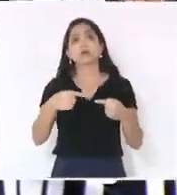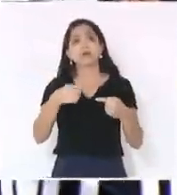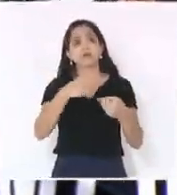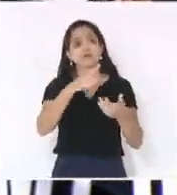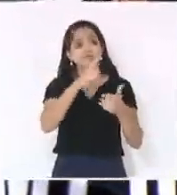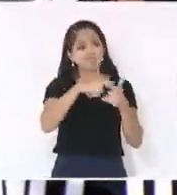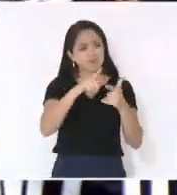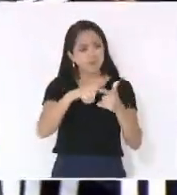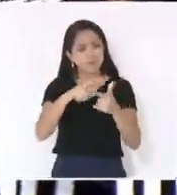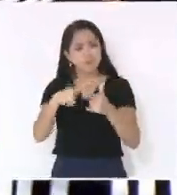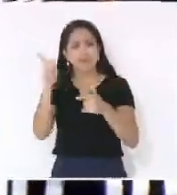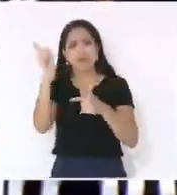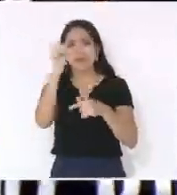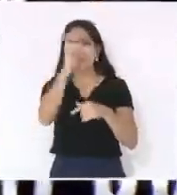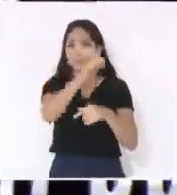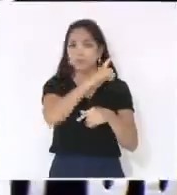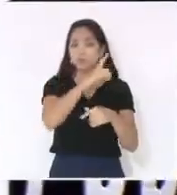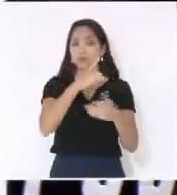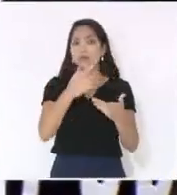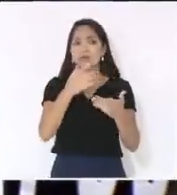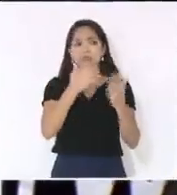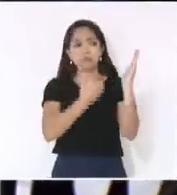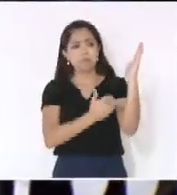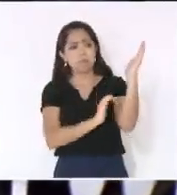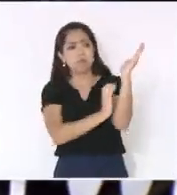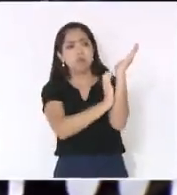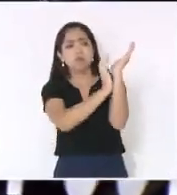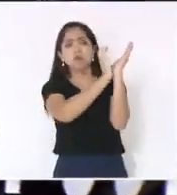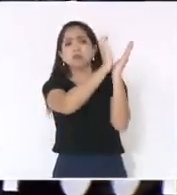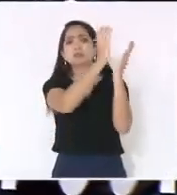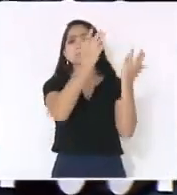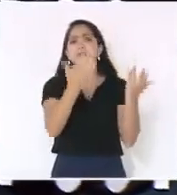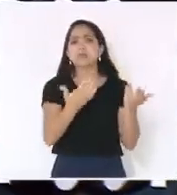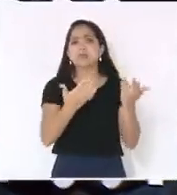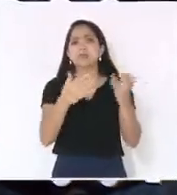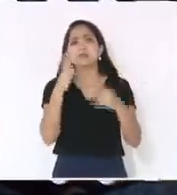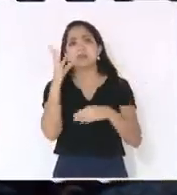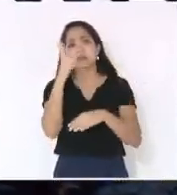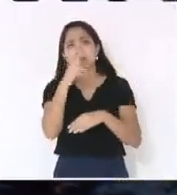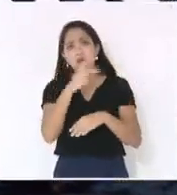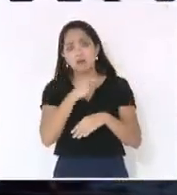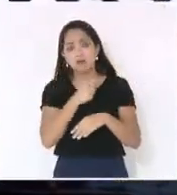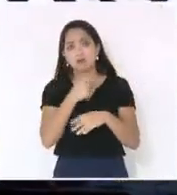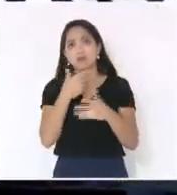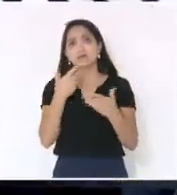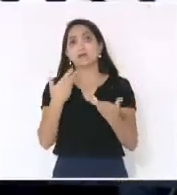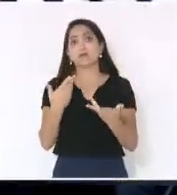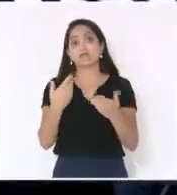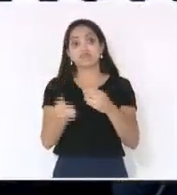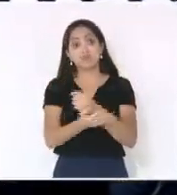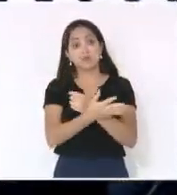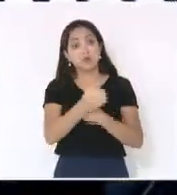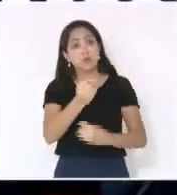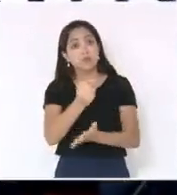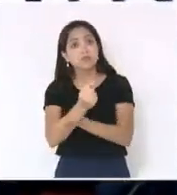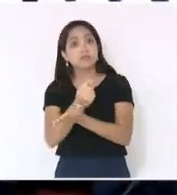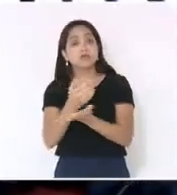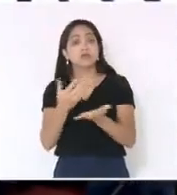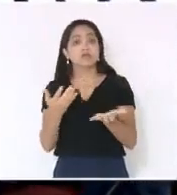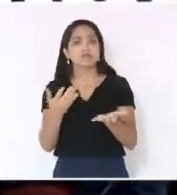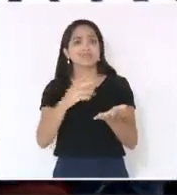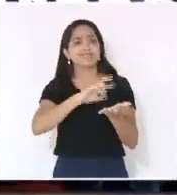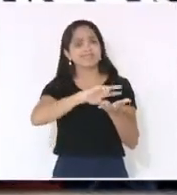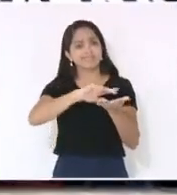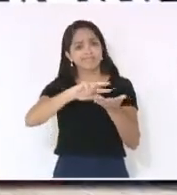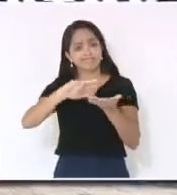enfrentando as entranhas da burocracia, da lentidão, da corrupção e etc,